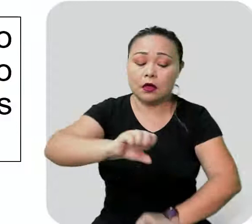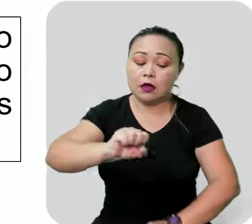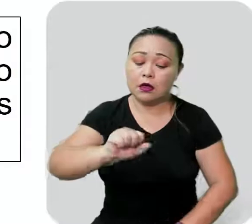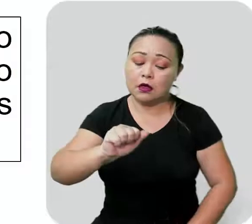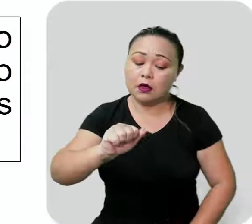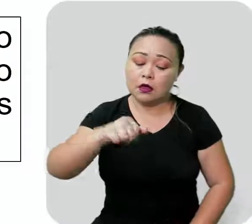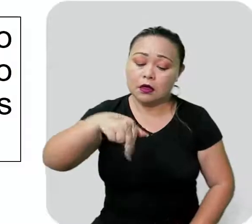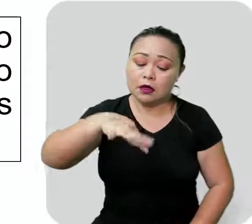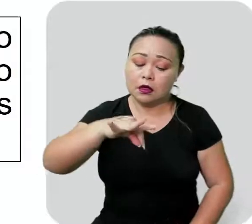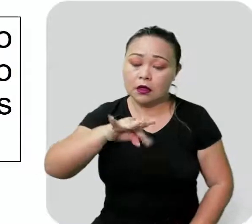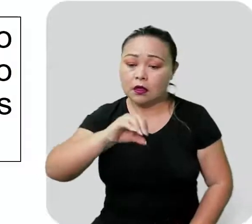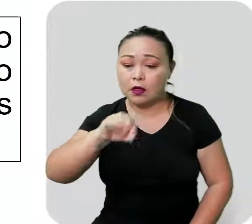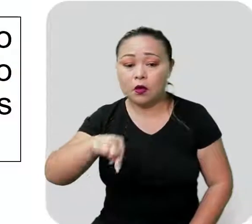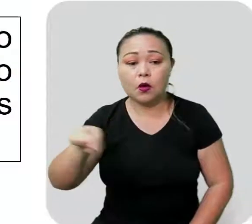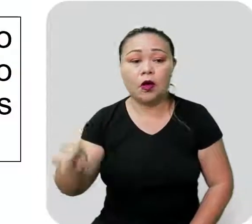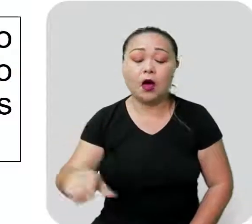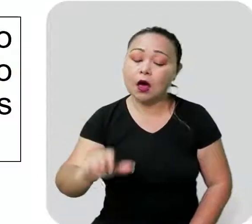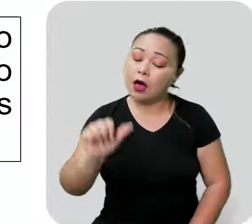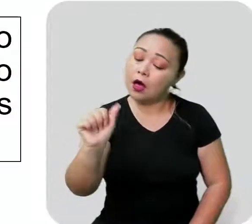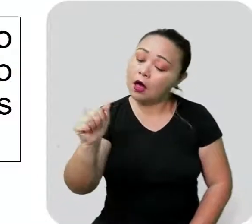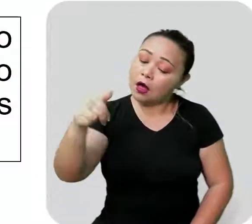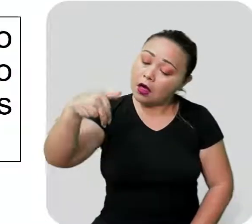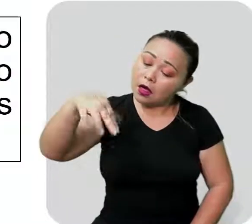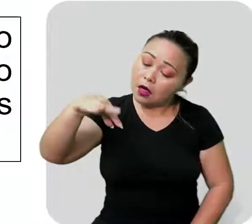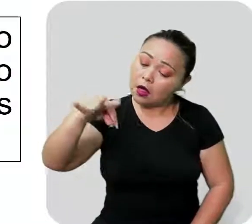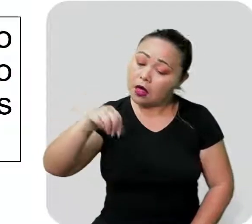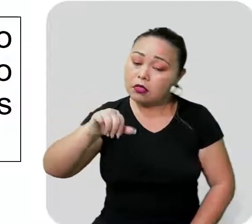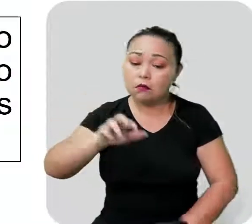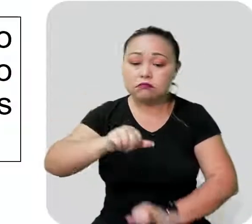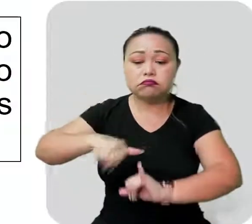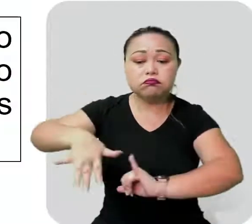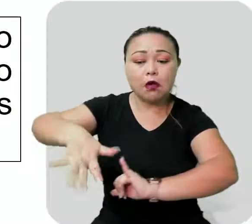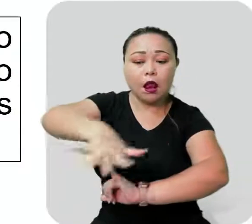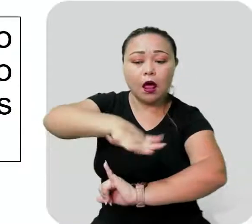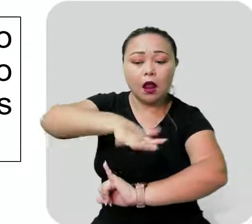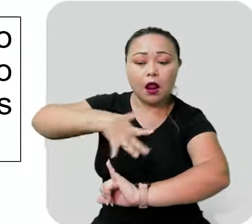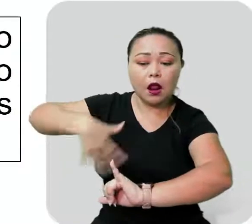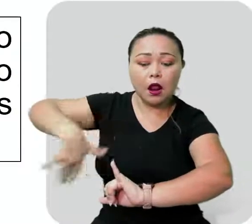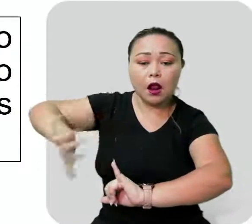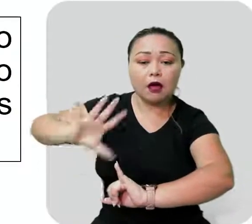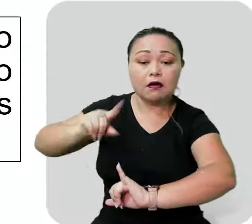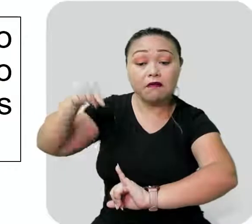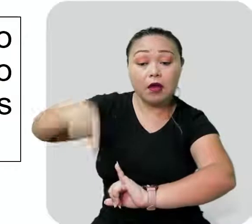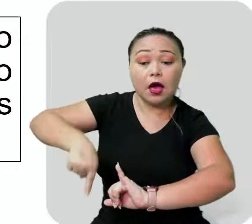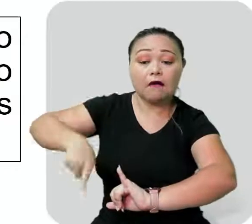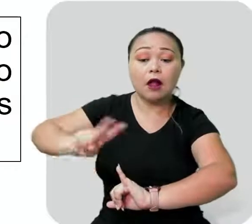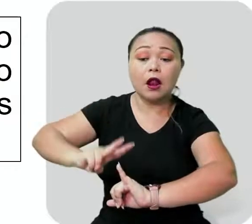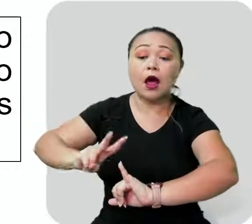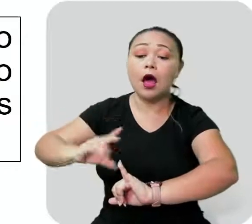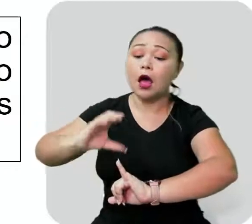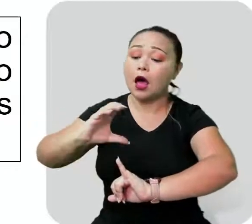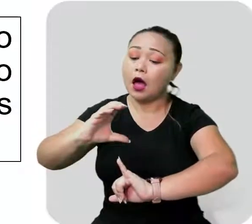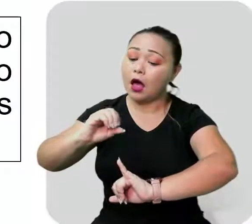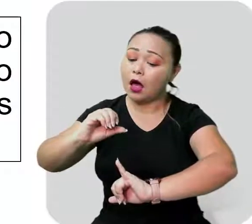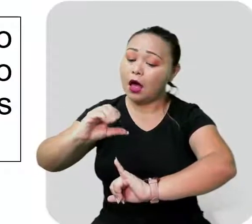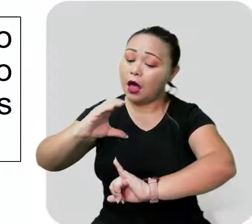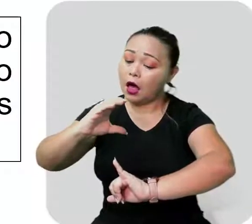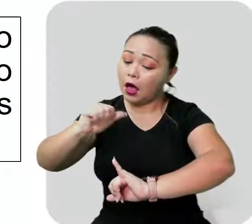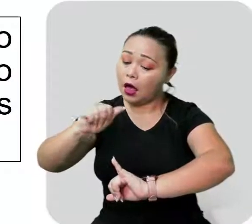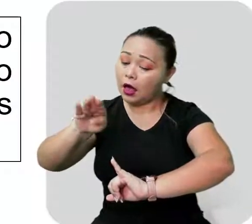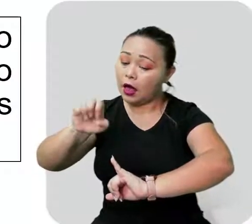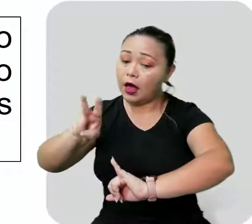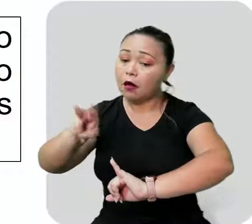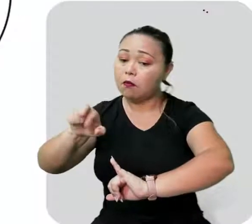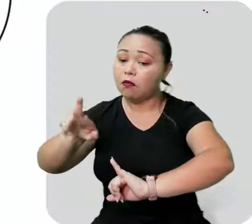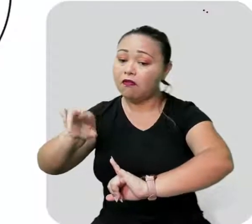Santo Antão no Arquipélago de Cabo Verde o Tratado